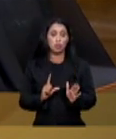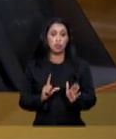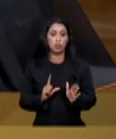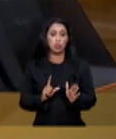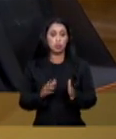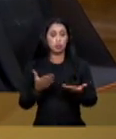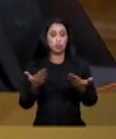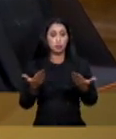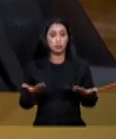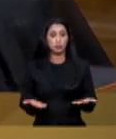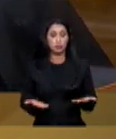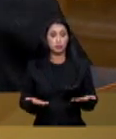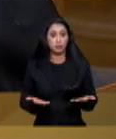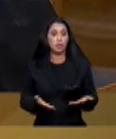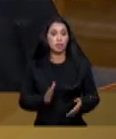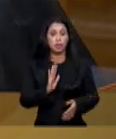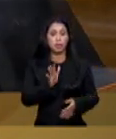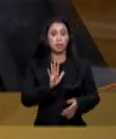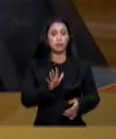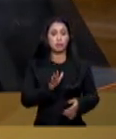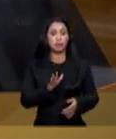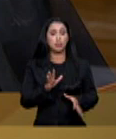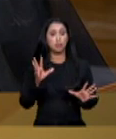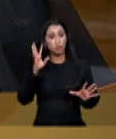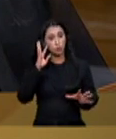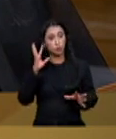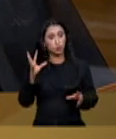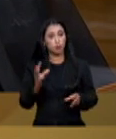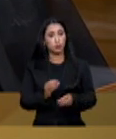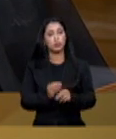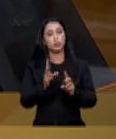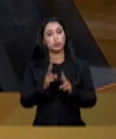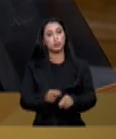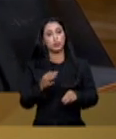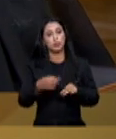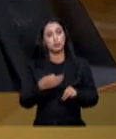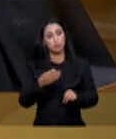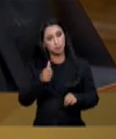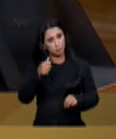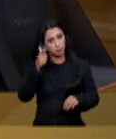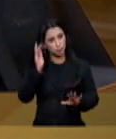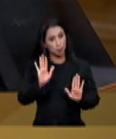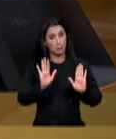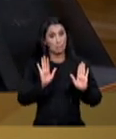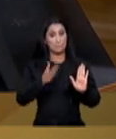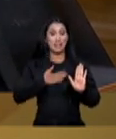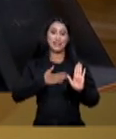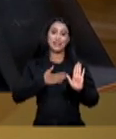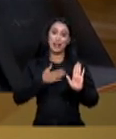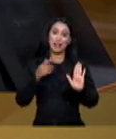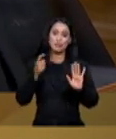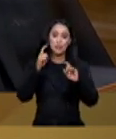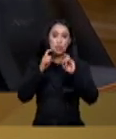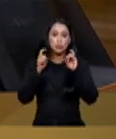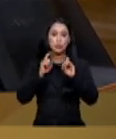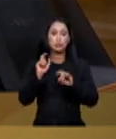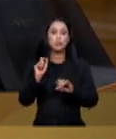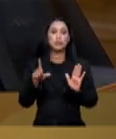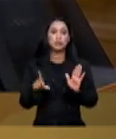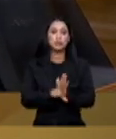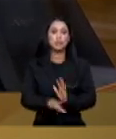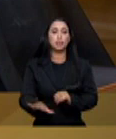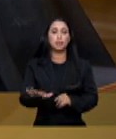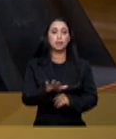dictum. E estaria concluindo com Sua Excelência o ministro Alexandre Moraes. Qual é a minha preocupação? A lei